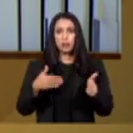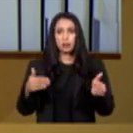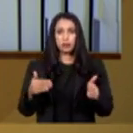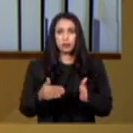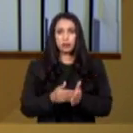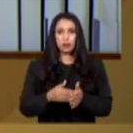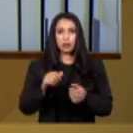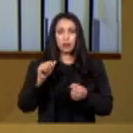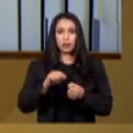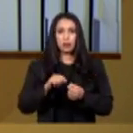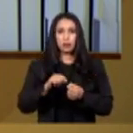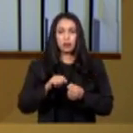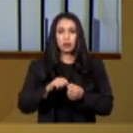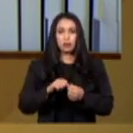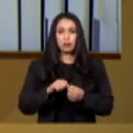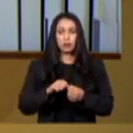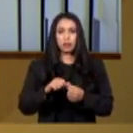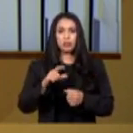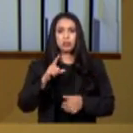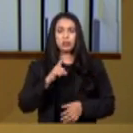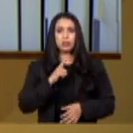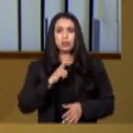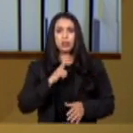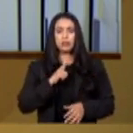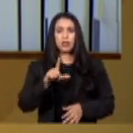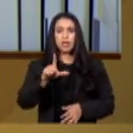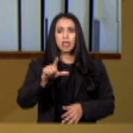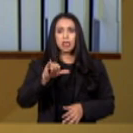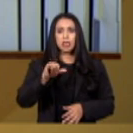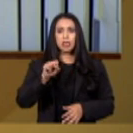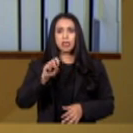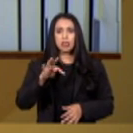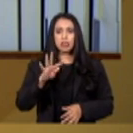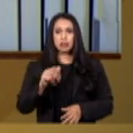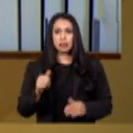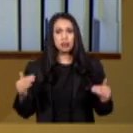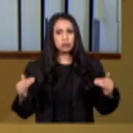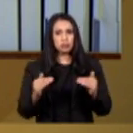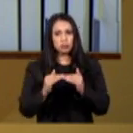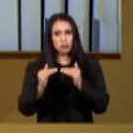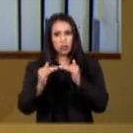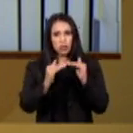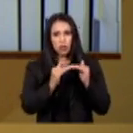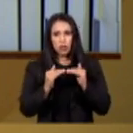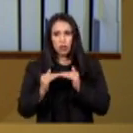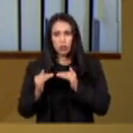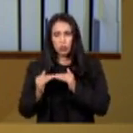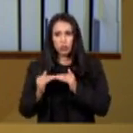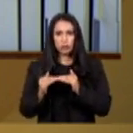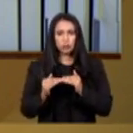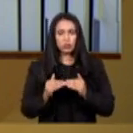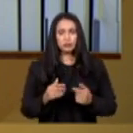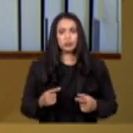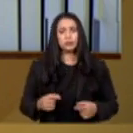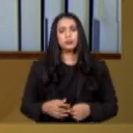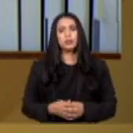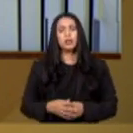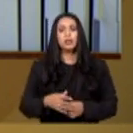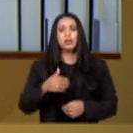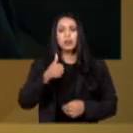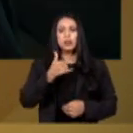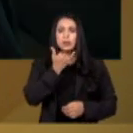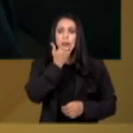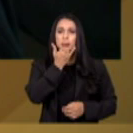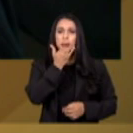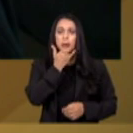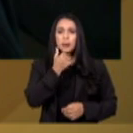o feito se encontrava em lista eu pergunto se estão todos de acordos pois alguém que